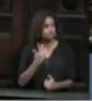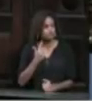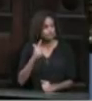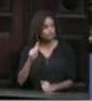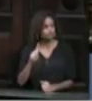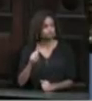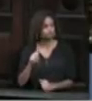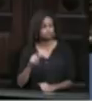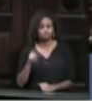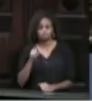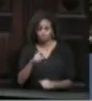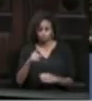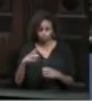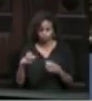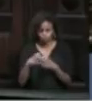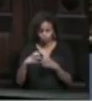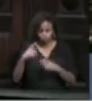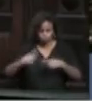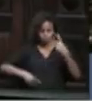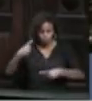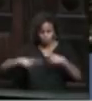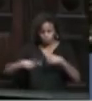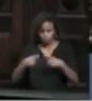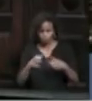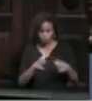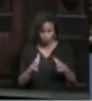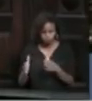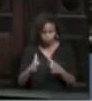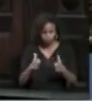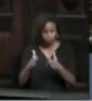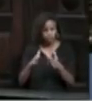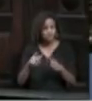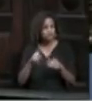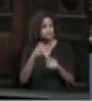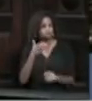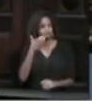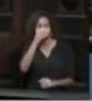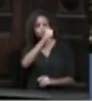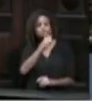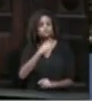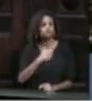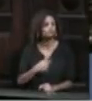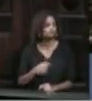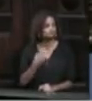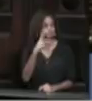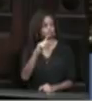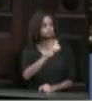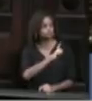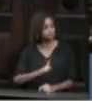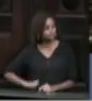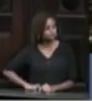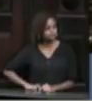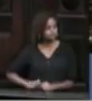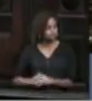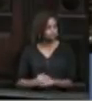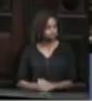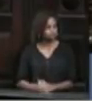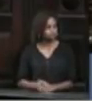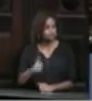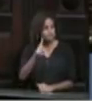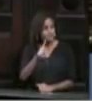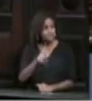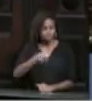salvar o pescoço desse ex-governador em exercício, não tem como votar favorável. Ele era obrigado a